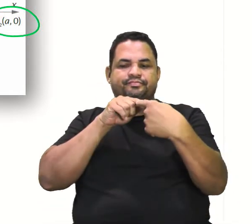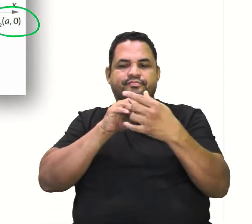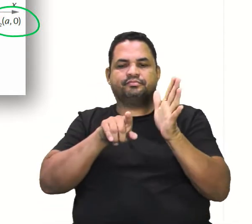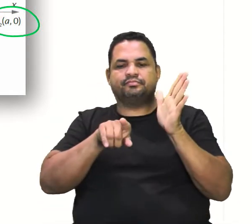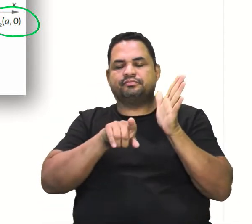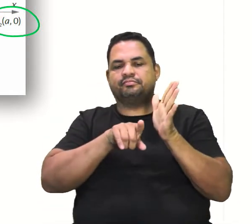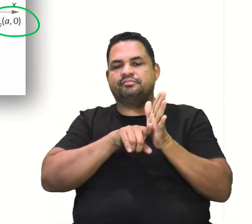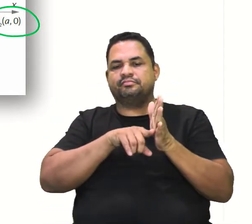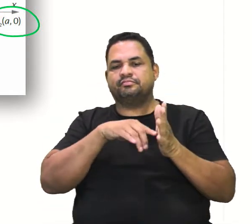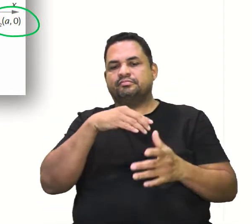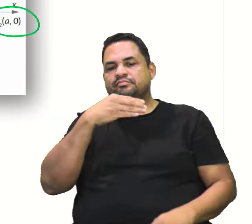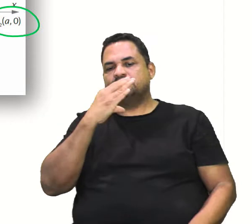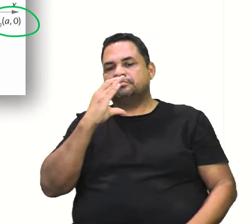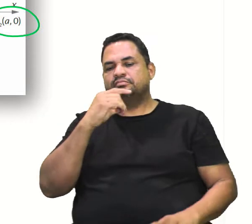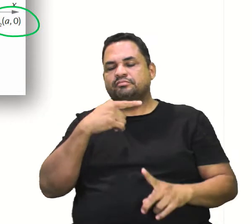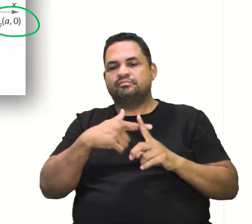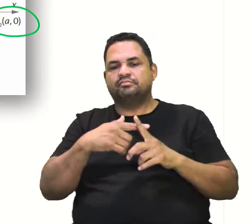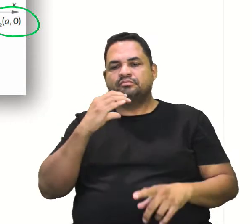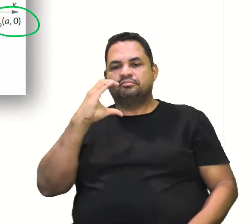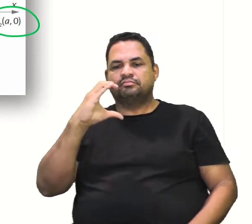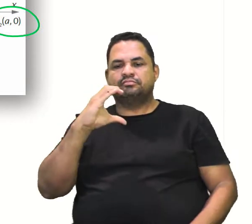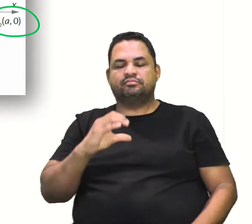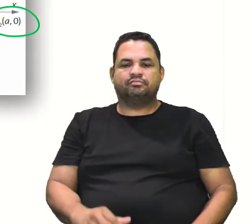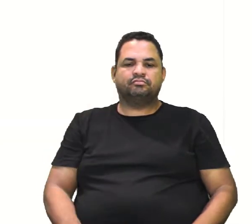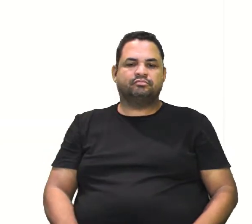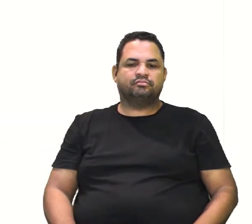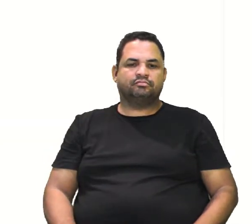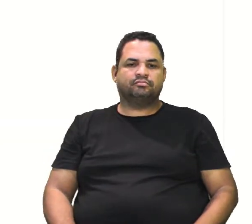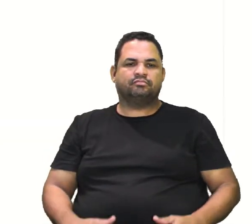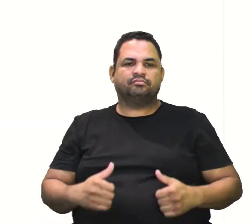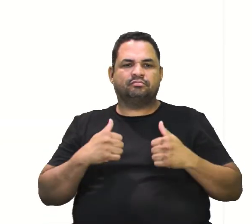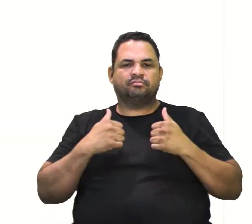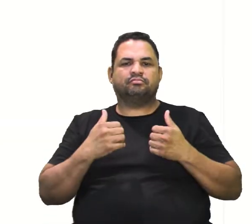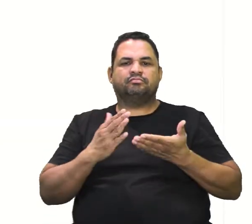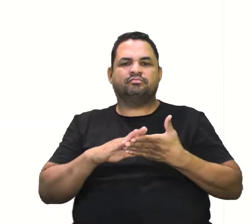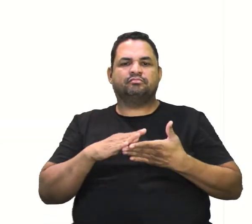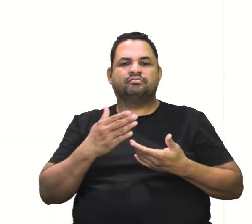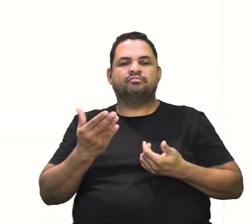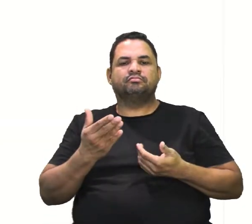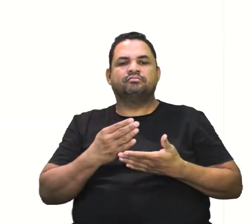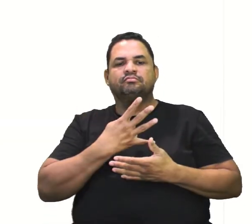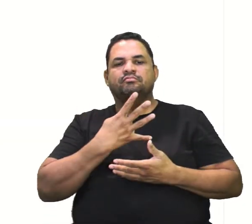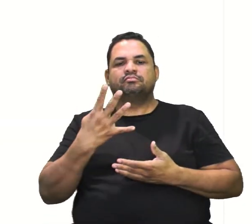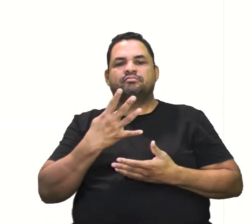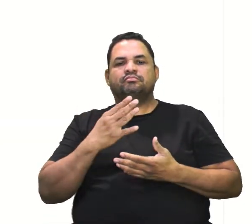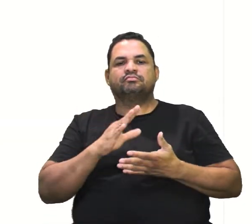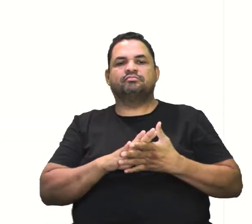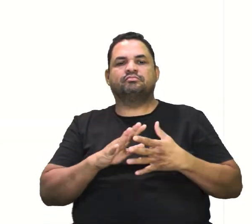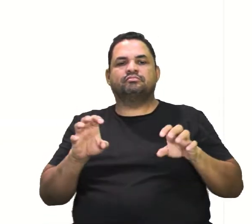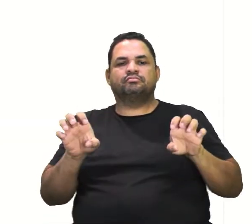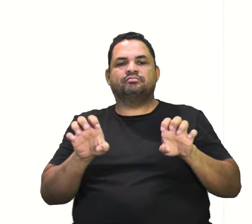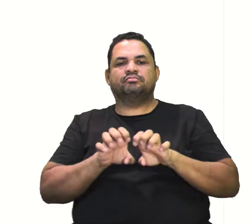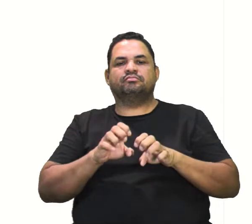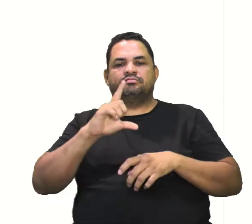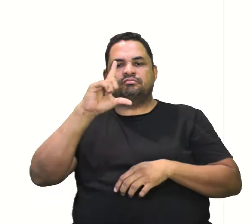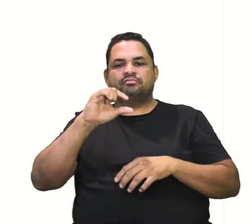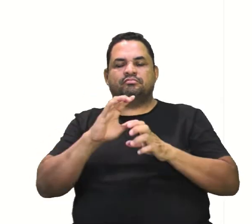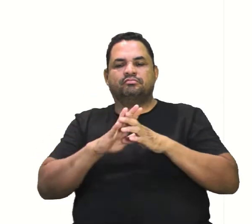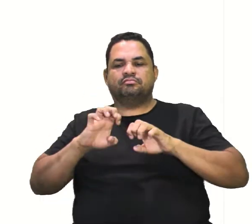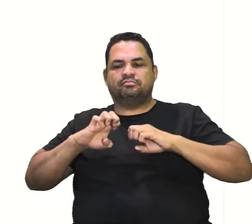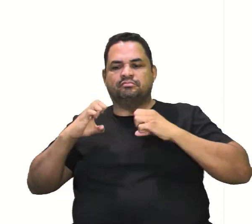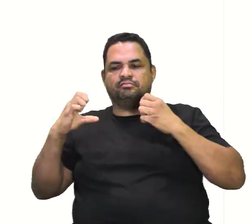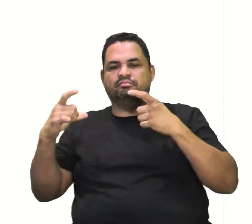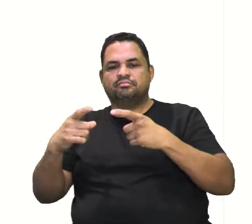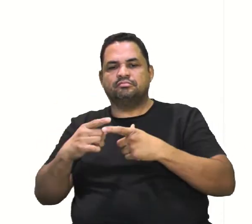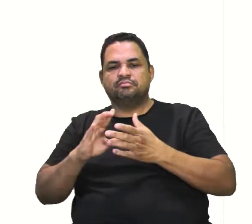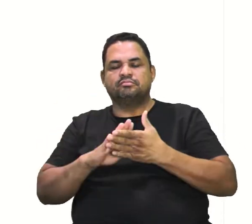Menos C e mais C. Pronto. Beleza, beleza? Então vamos lá, 4 casos da equação reduzida da elipse. Também a